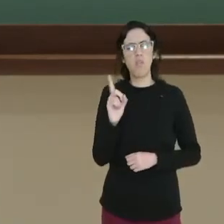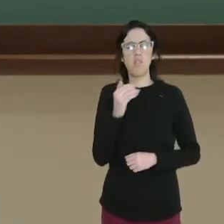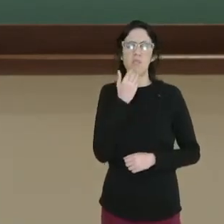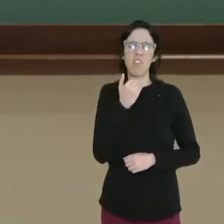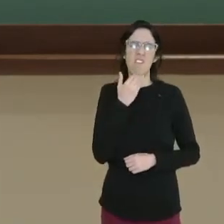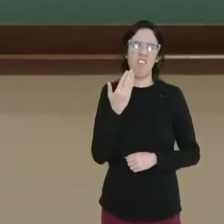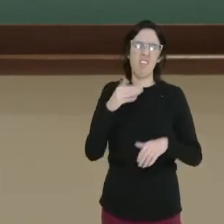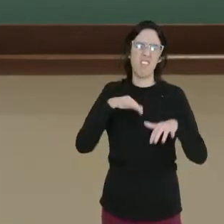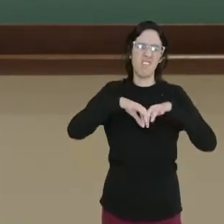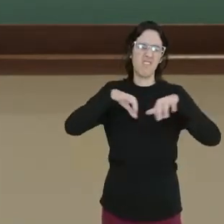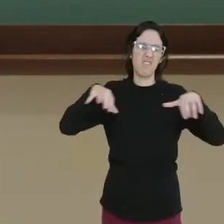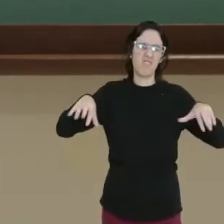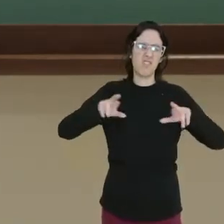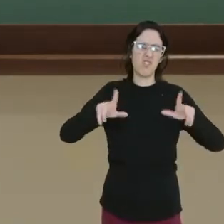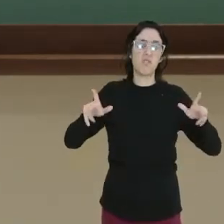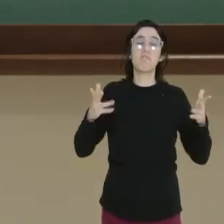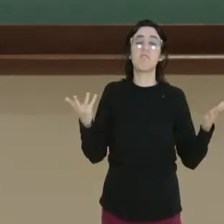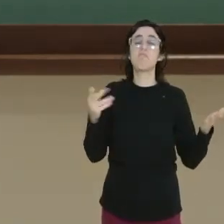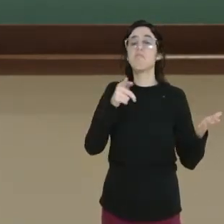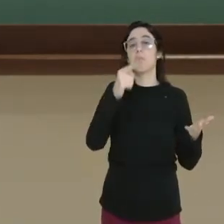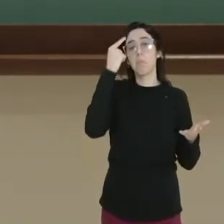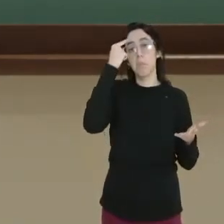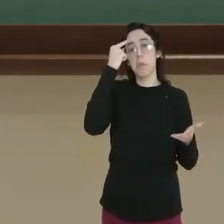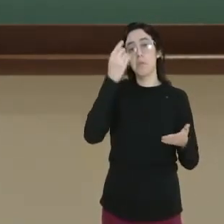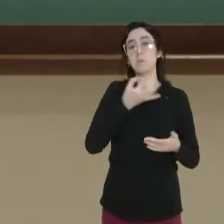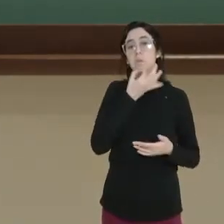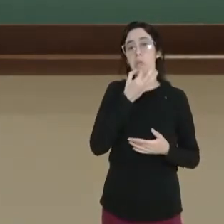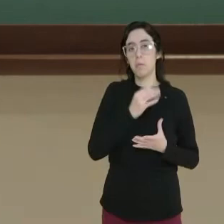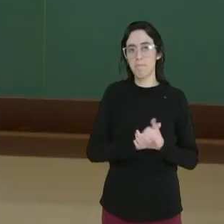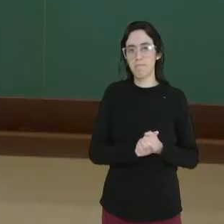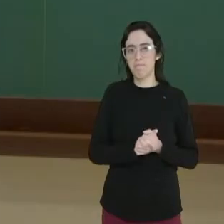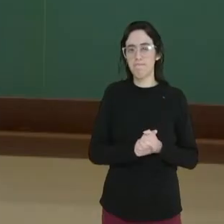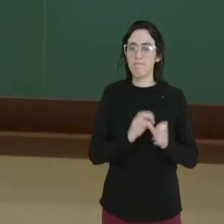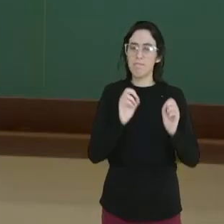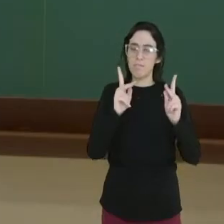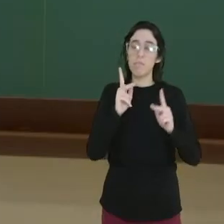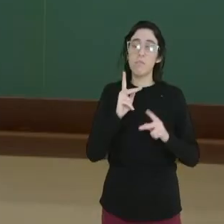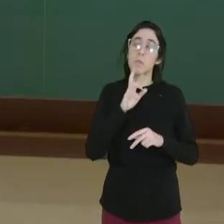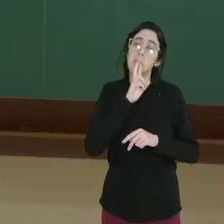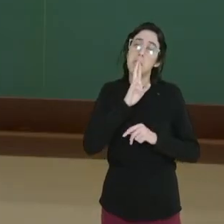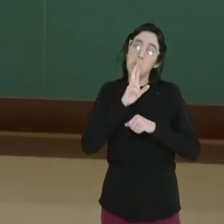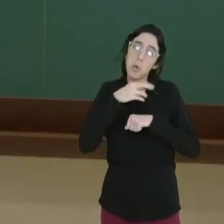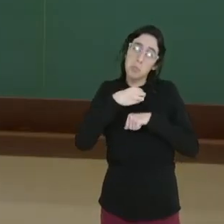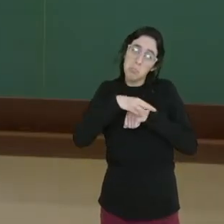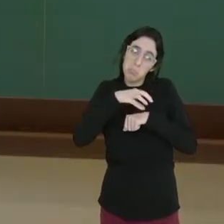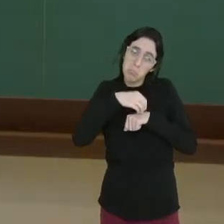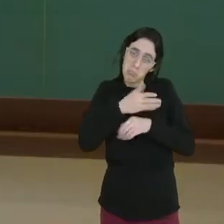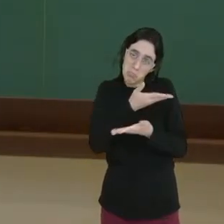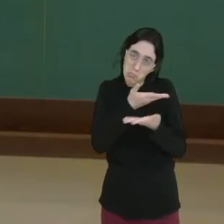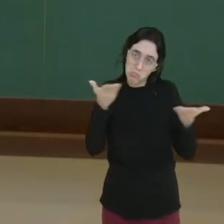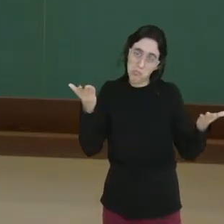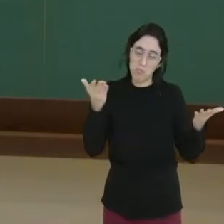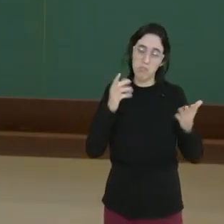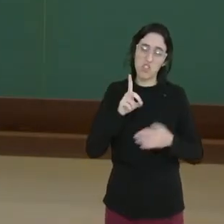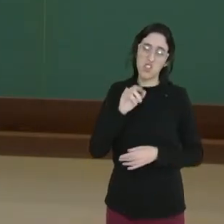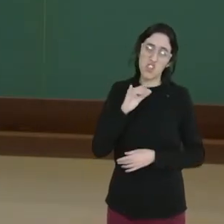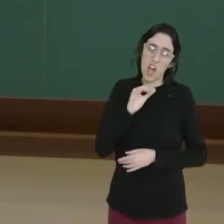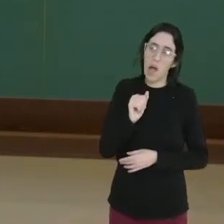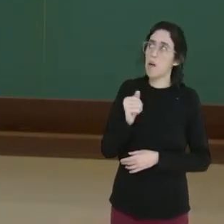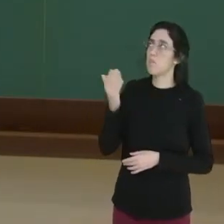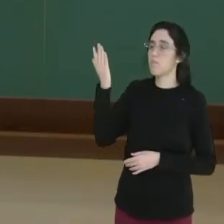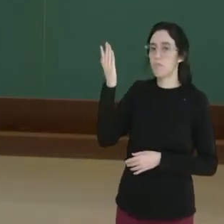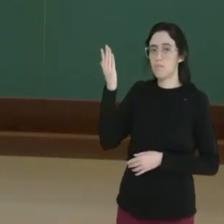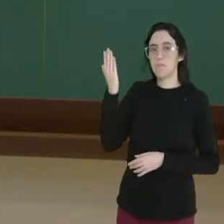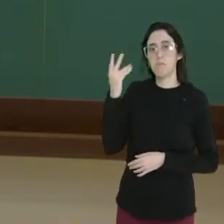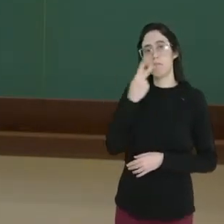ver? O que vocês pensam sobre isso? Vamos aqui para a nossa sugestão de reflexão, né? Uma questão pessoal, mas deixo